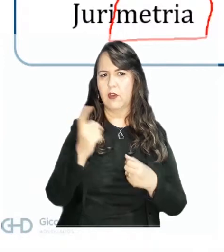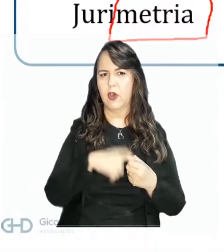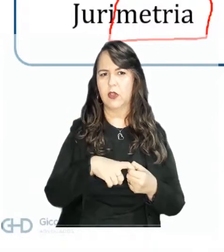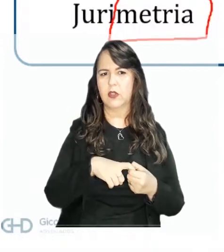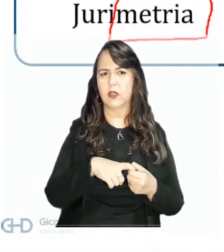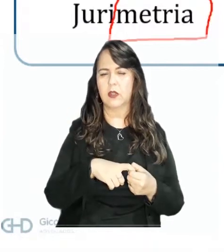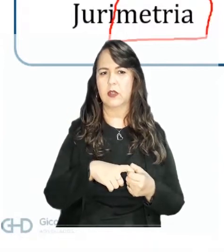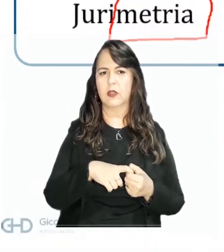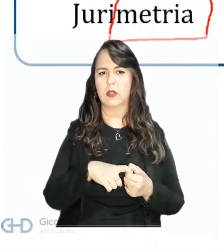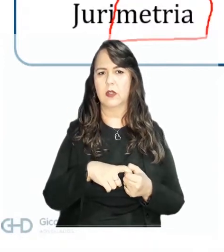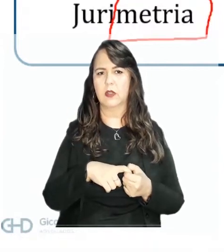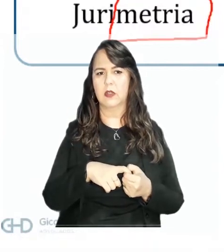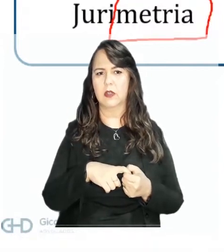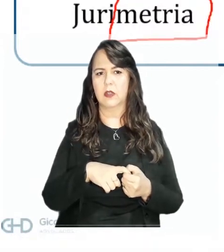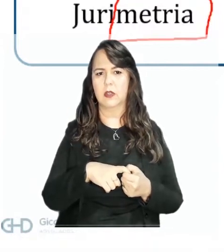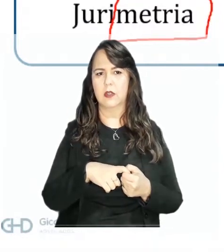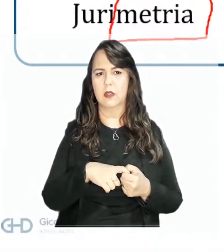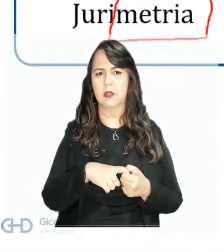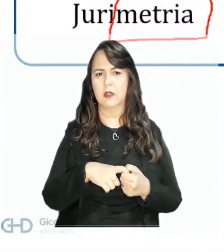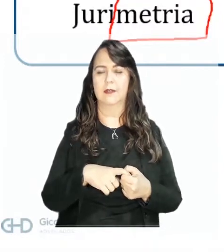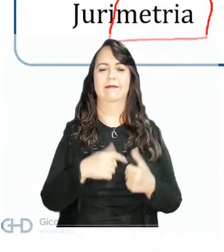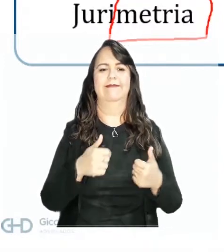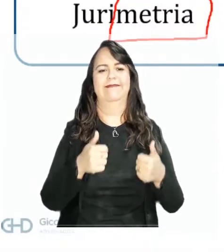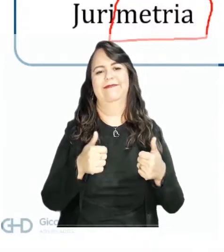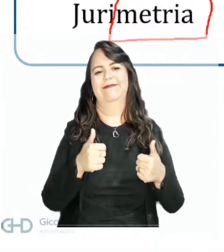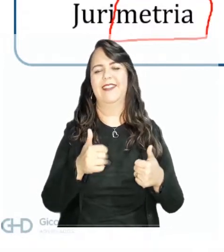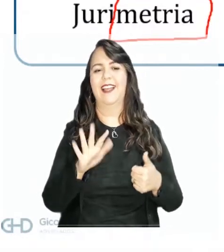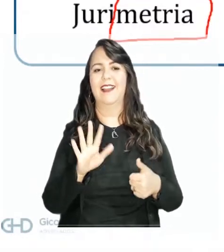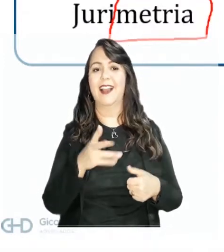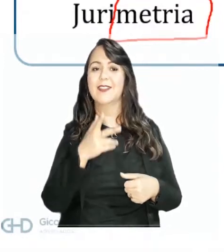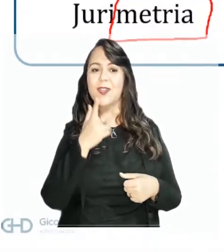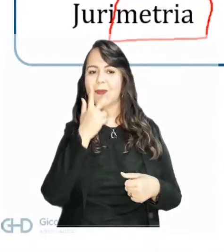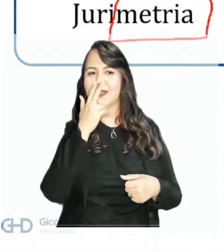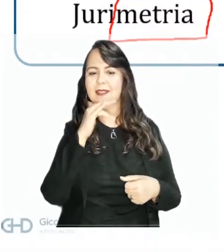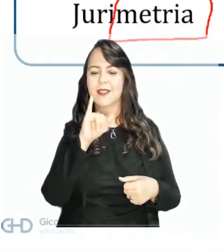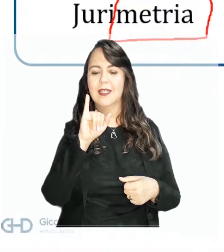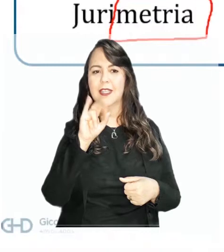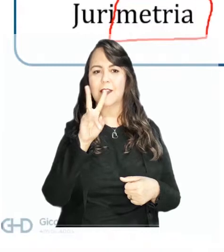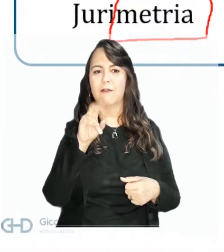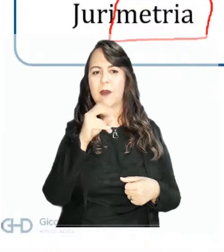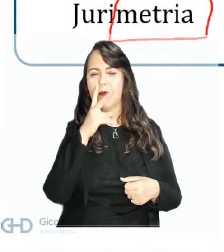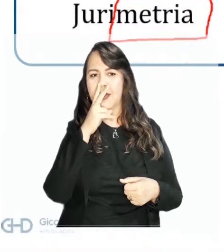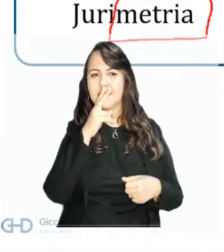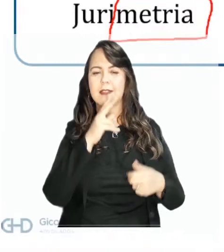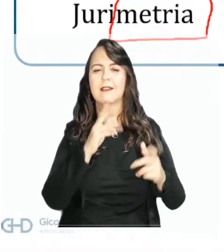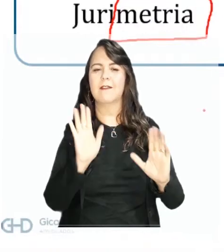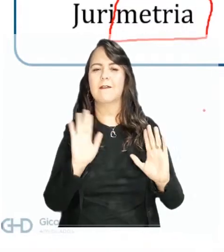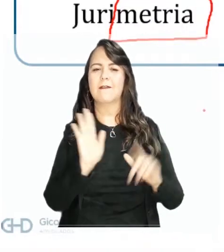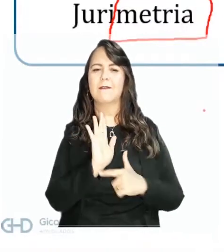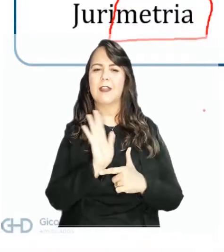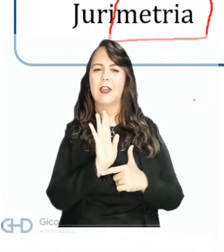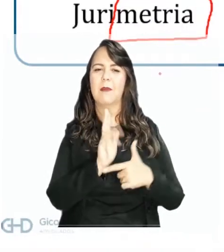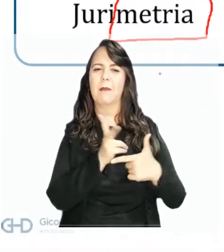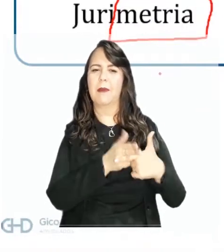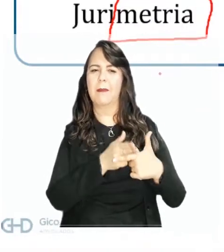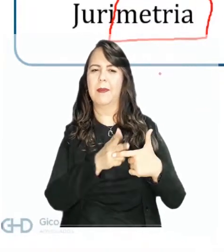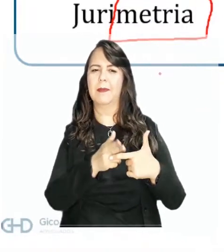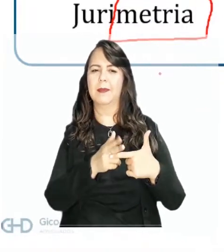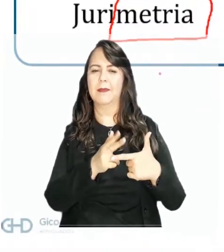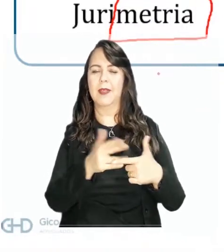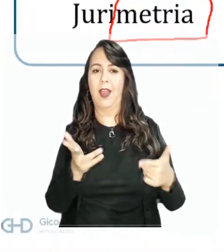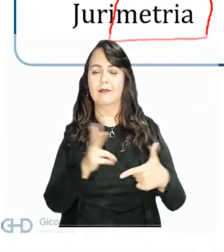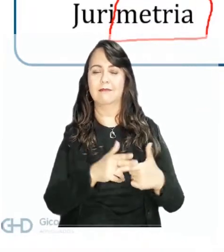de suspense, que nem seriado, entendeu? Esse foi uma propaganda, já rolou propaganda, agora a gente volta. Só para o